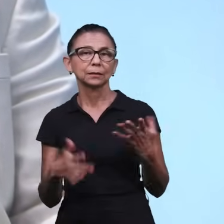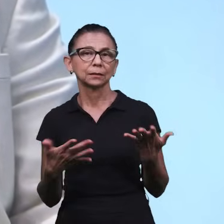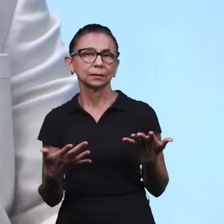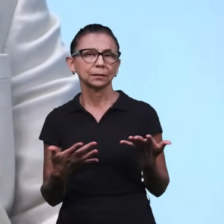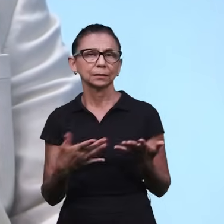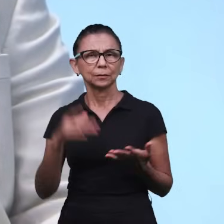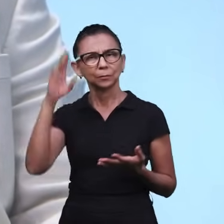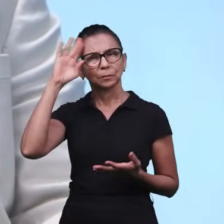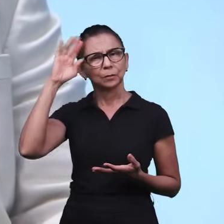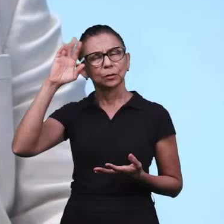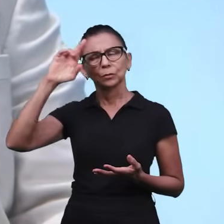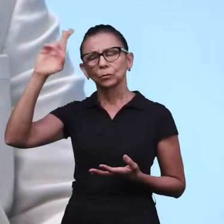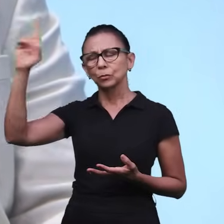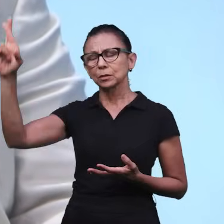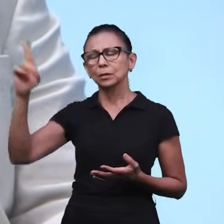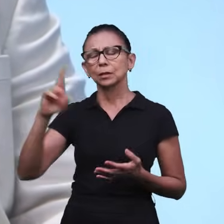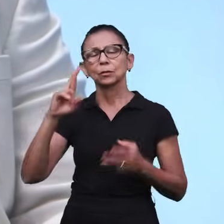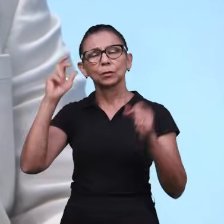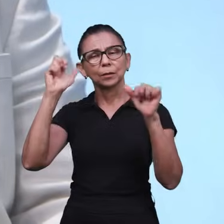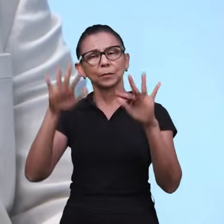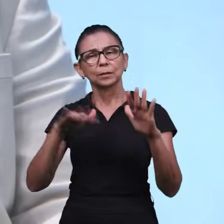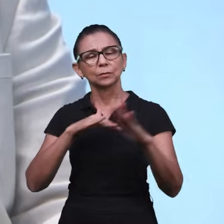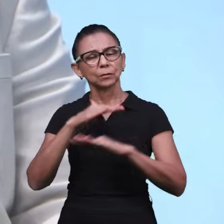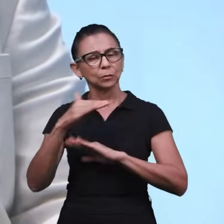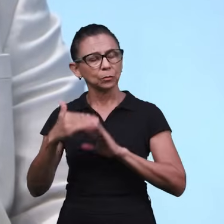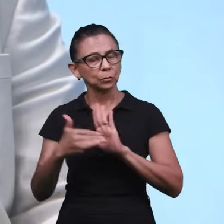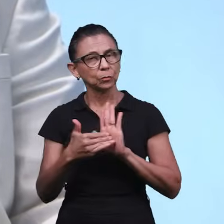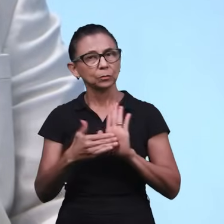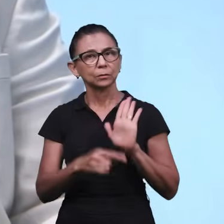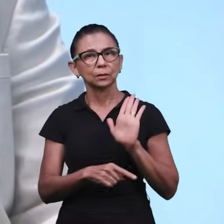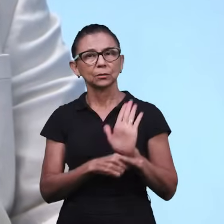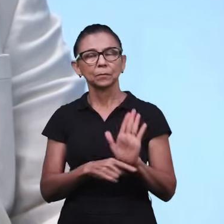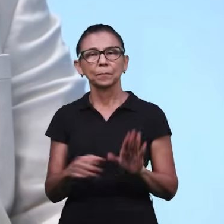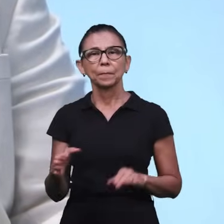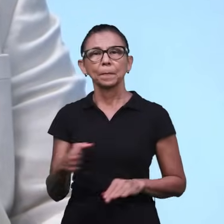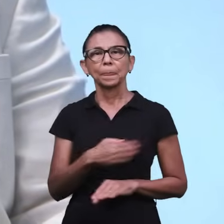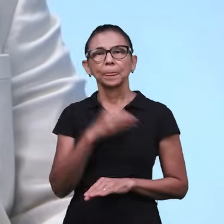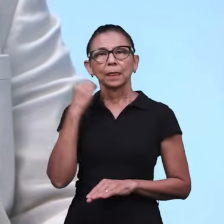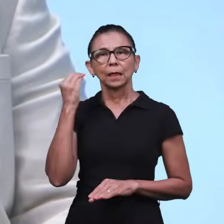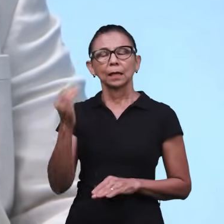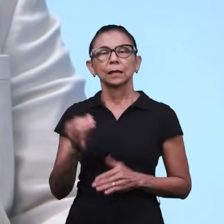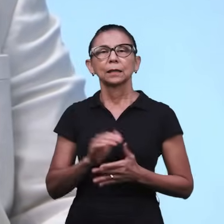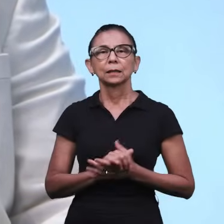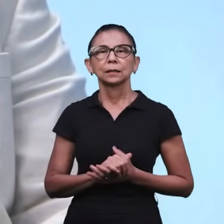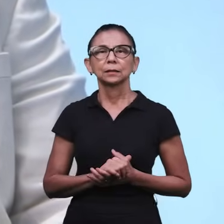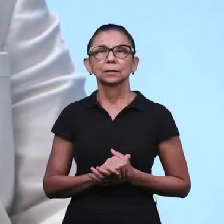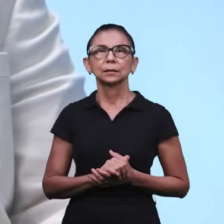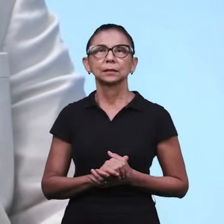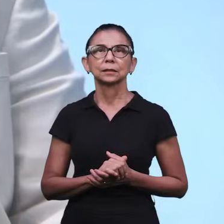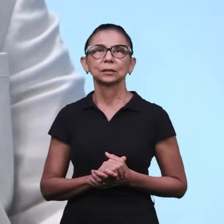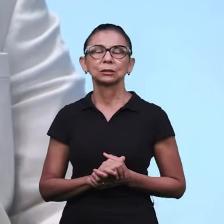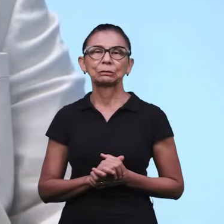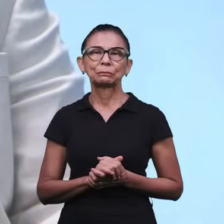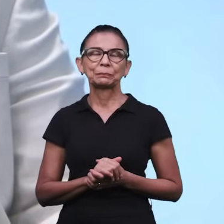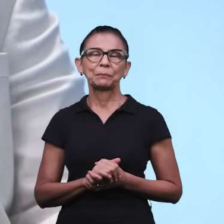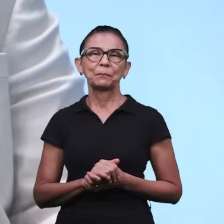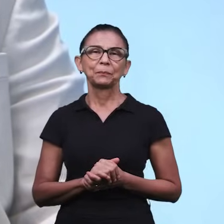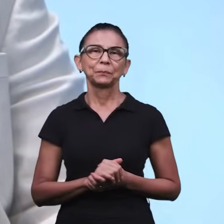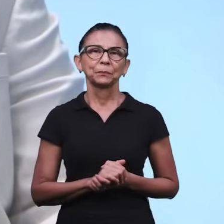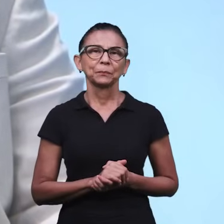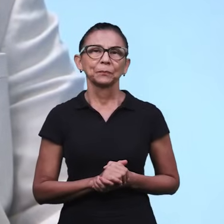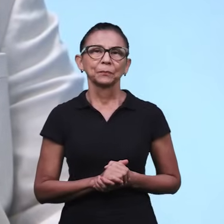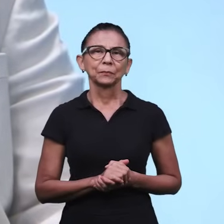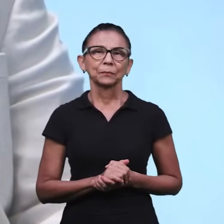as coisas da nossa vida. Em tudo o Senhor opera. Uma experiência que nós temos, por exemplo, com o Tiago, que até os 3 anos